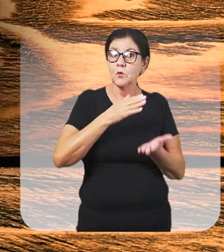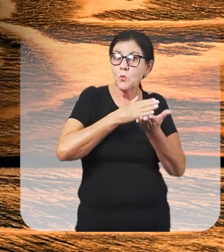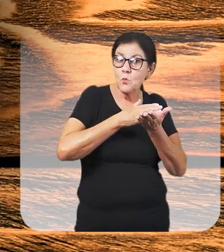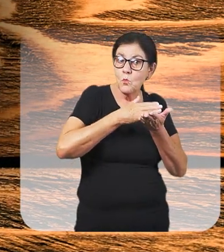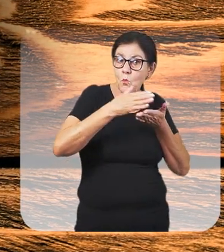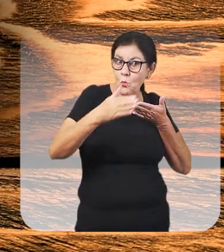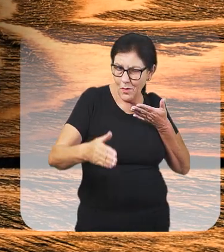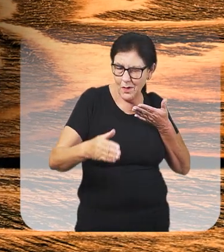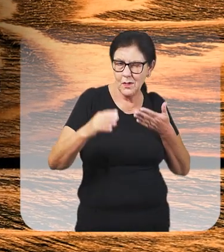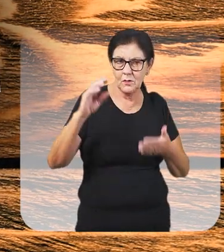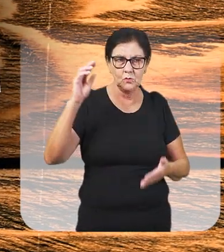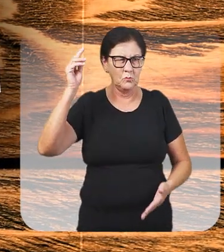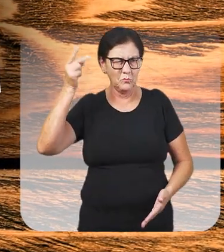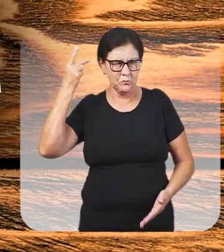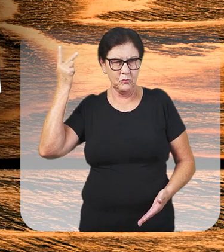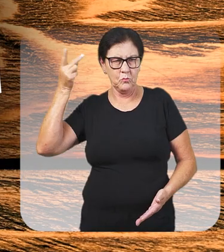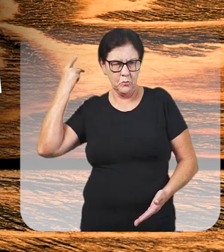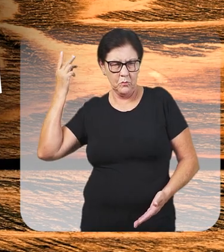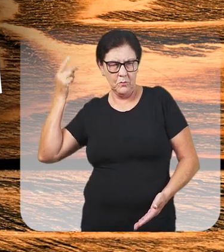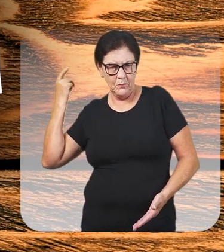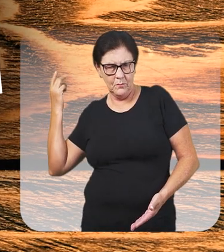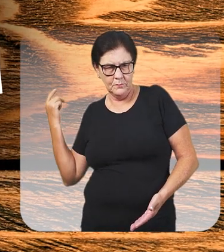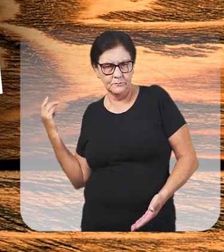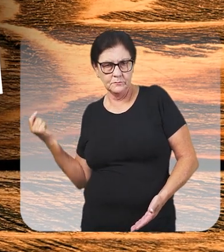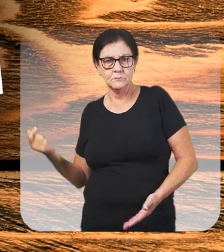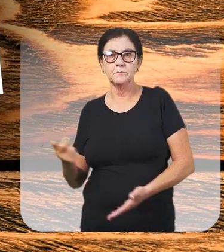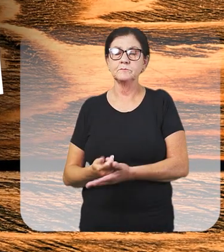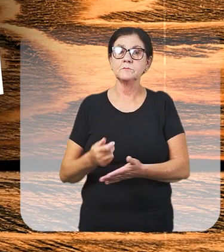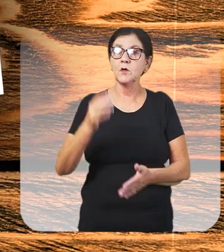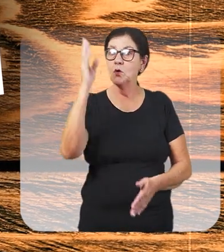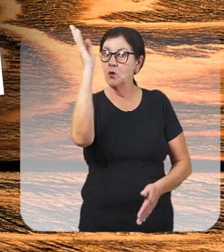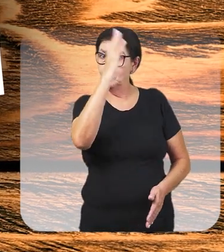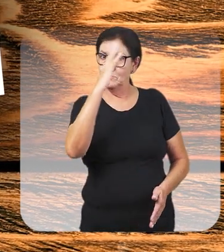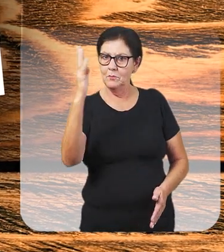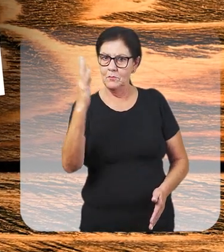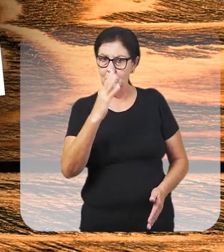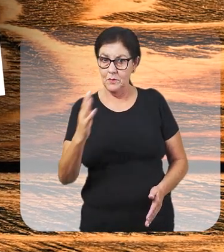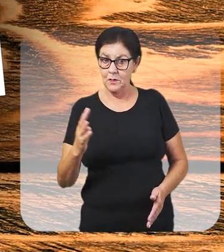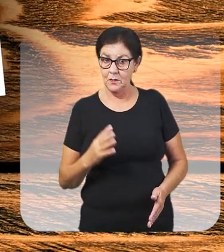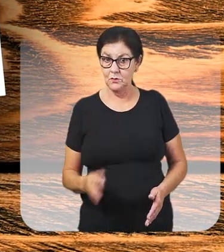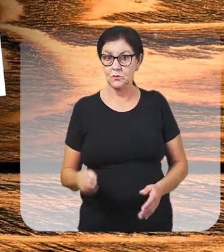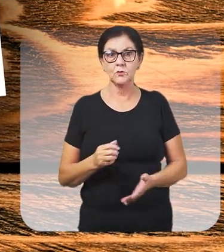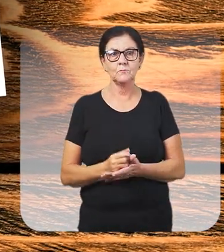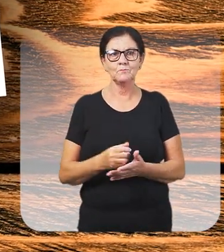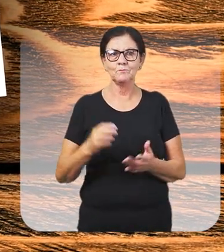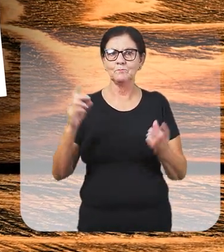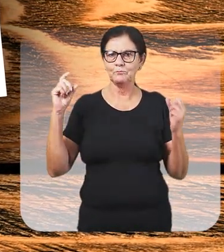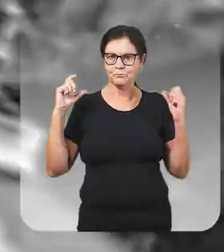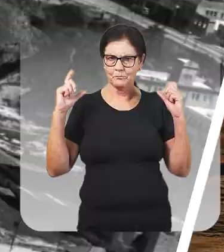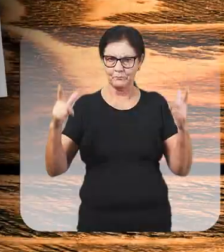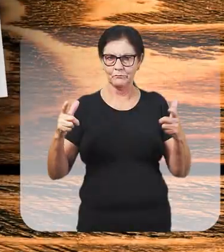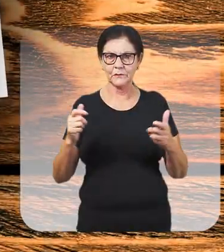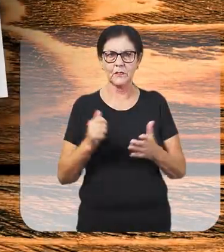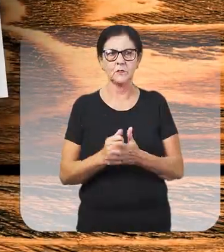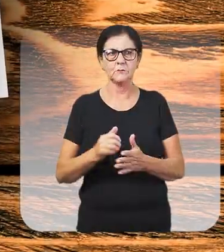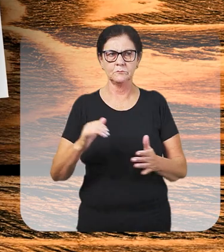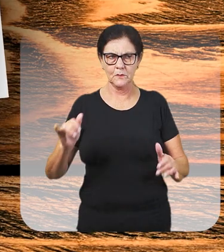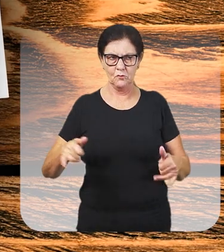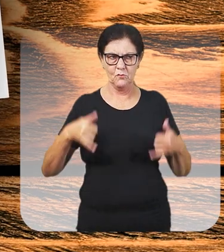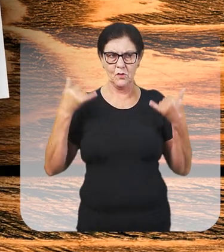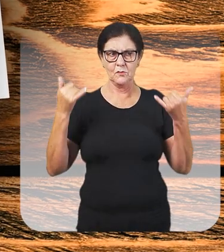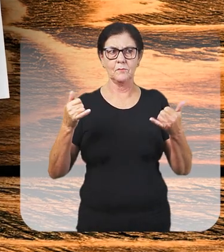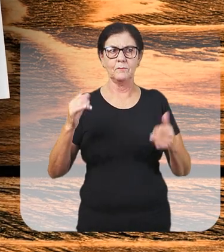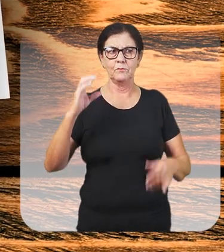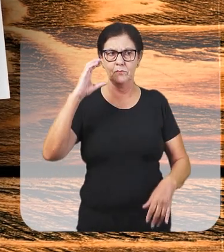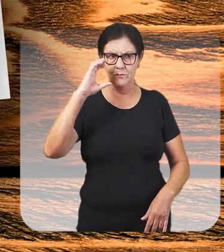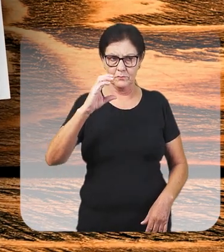década de 1920, o Brasil encontrava-se em um momento crucial de sua história. Às vésperas do